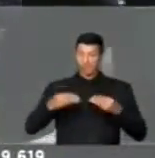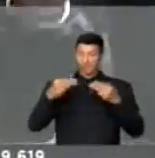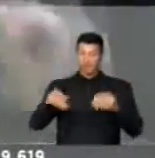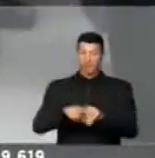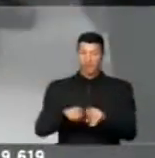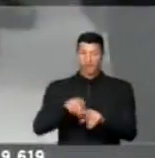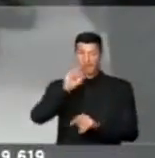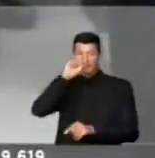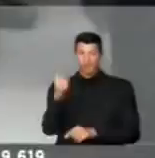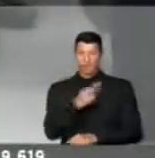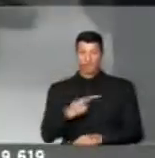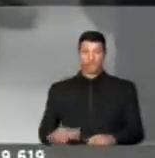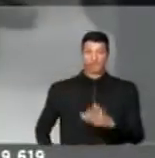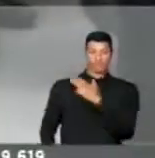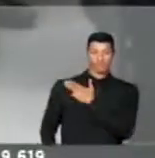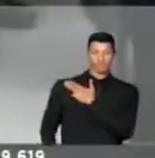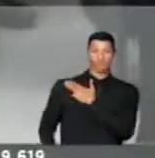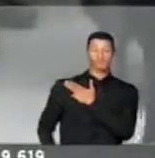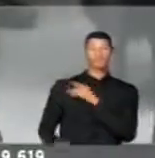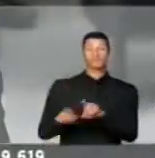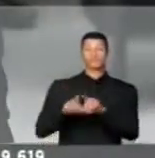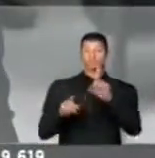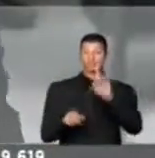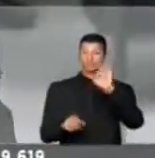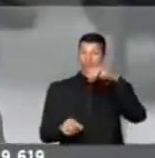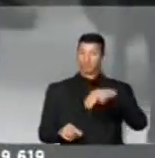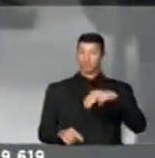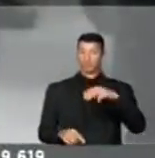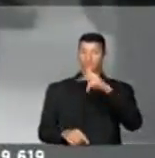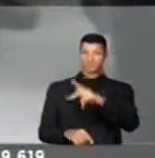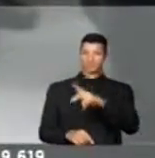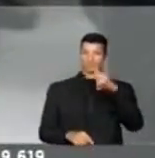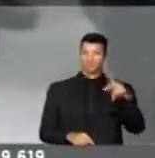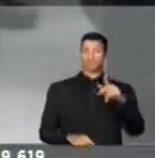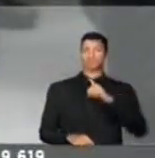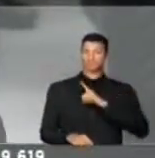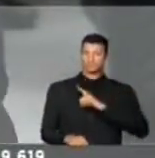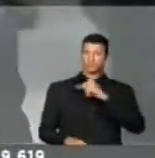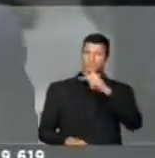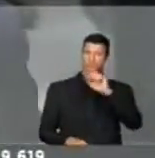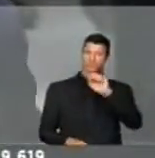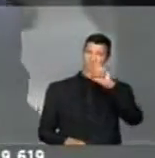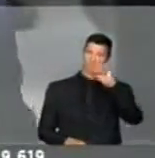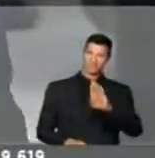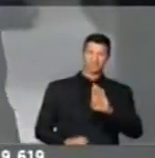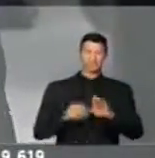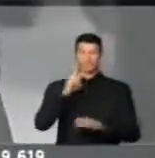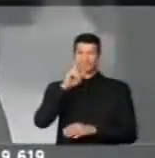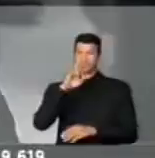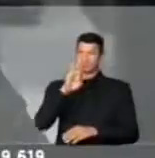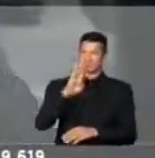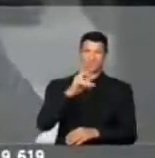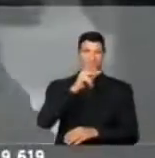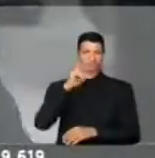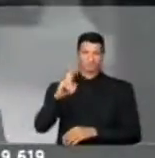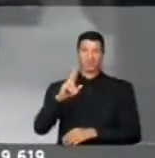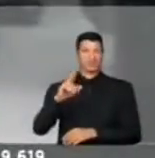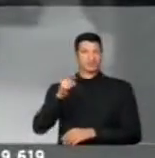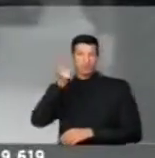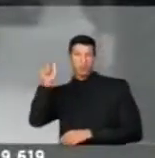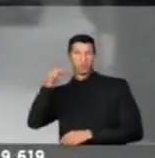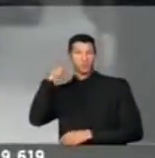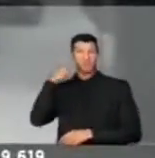e pelo ex-presidente Lula. E o DEM, Partido Progressista, PSDB, PRB, PR,